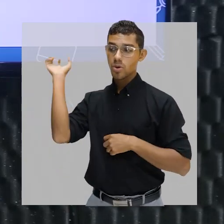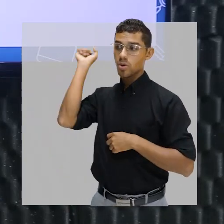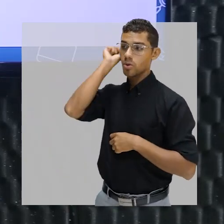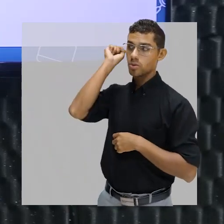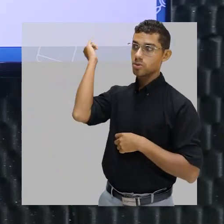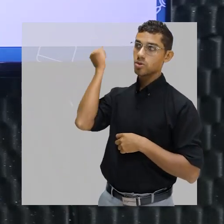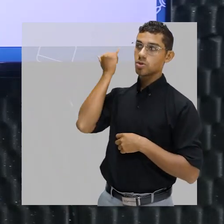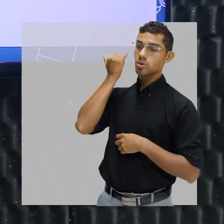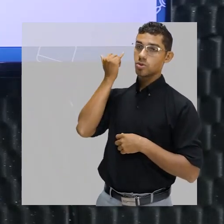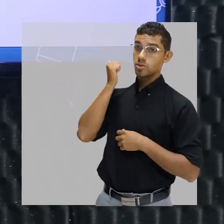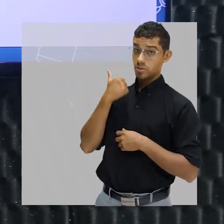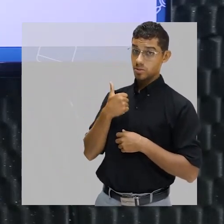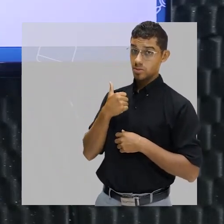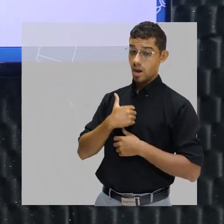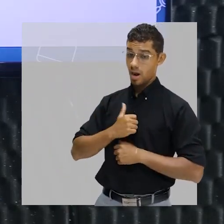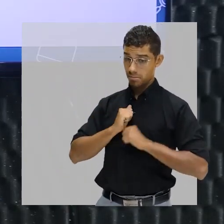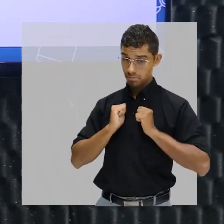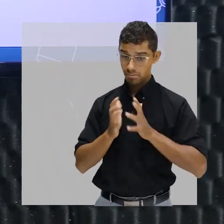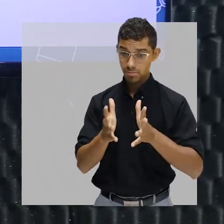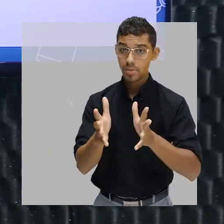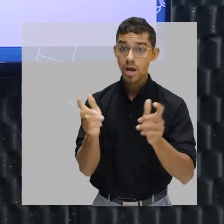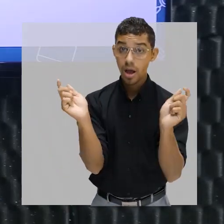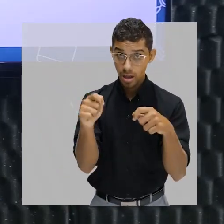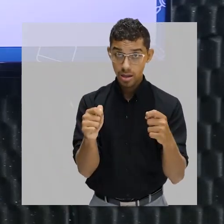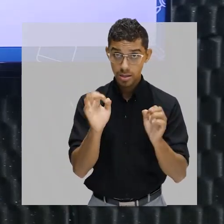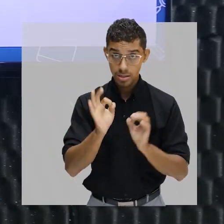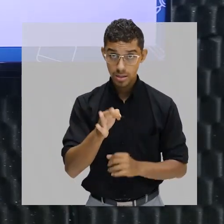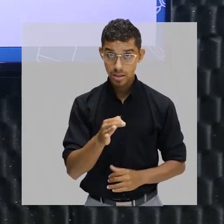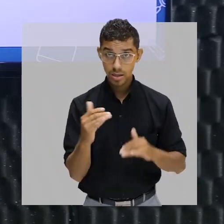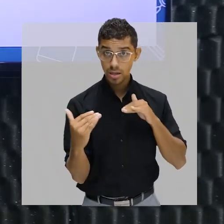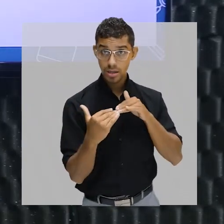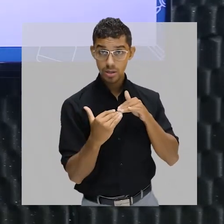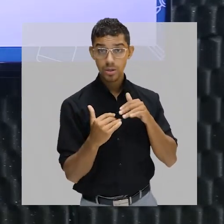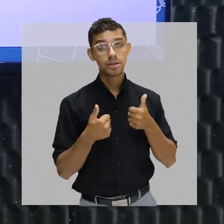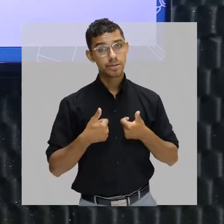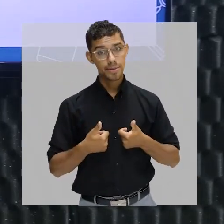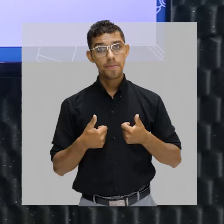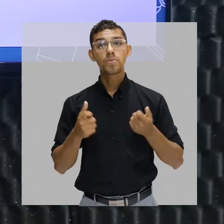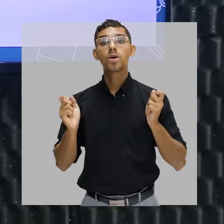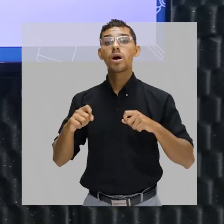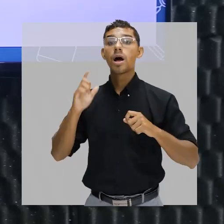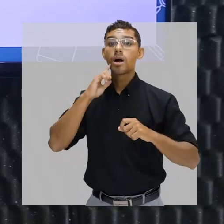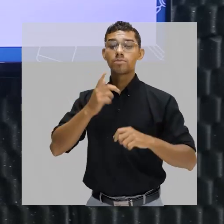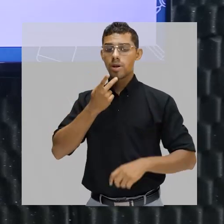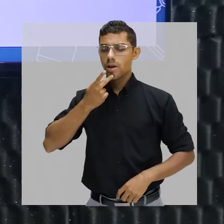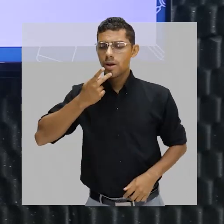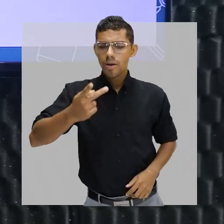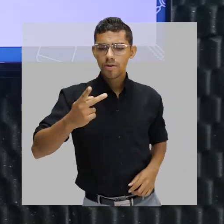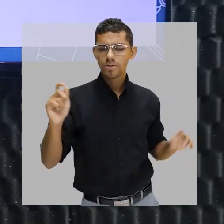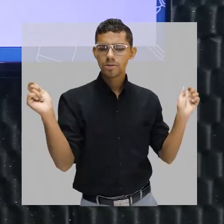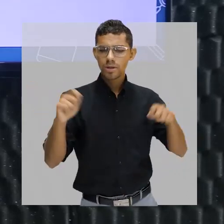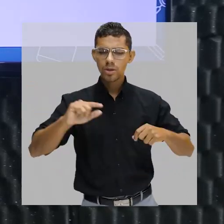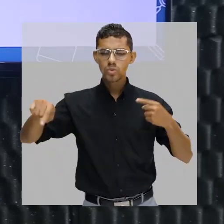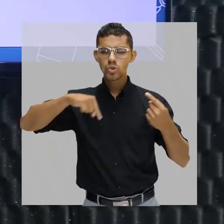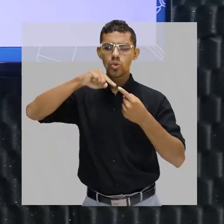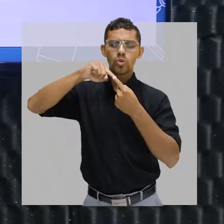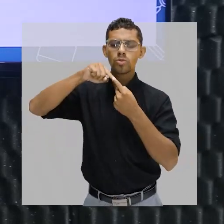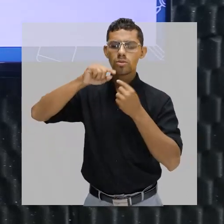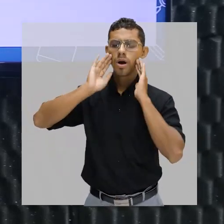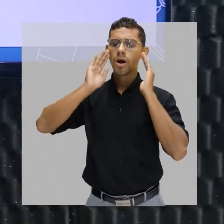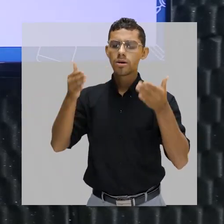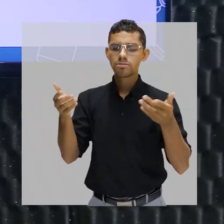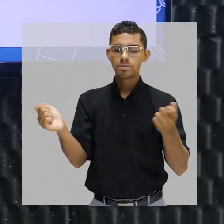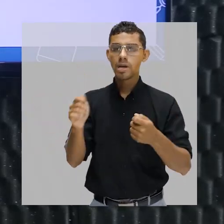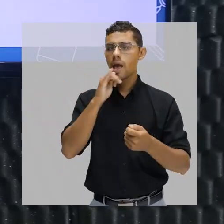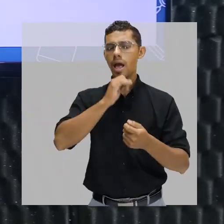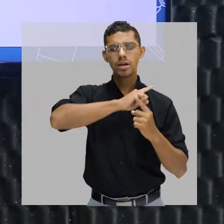assim? Então, agora, cada fala que nós temos tem uma intenção. Lembra quando nós estudamos as